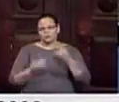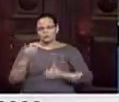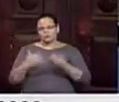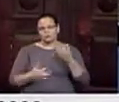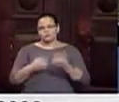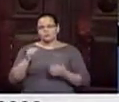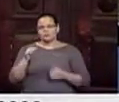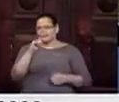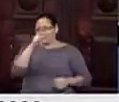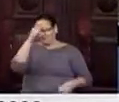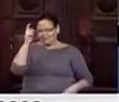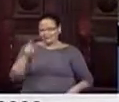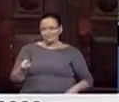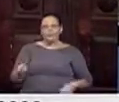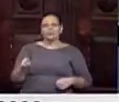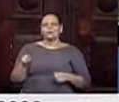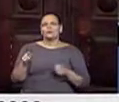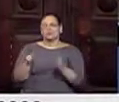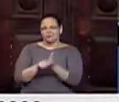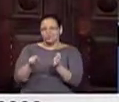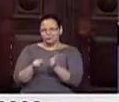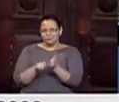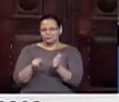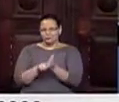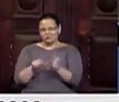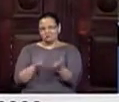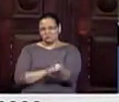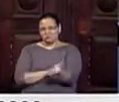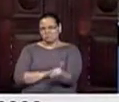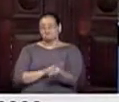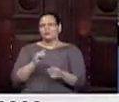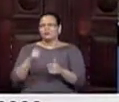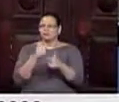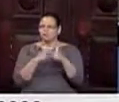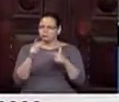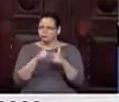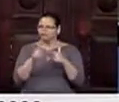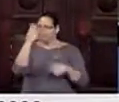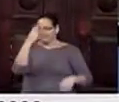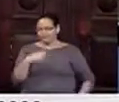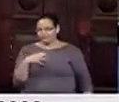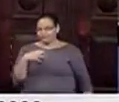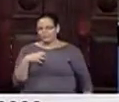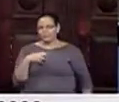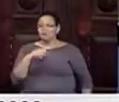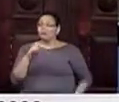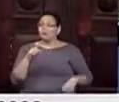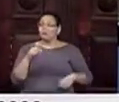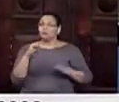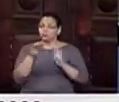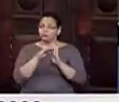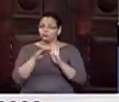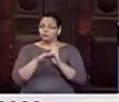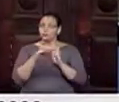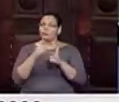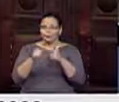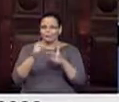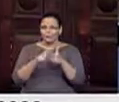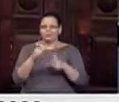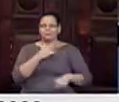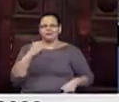usuários de drogas nós sabemos que esse é um problema gravíssimo e que é um problema de saúde pública